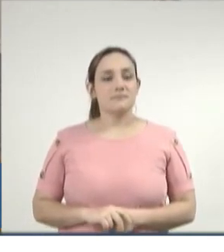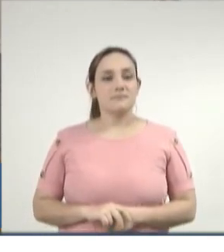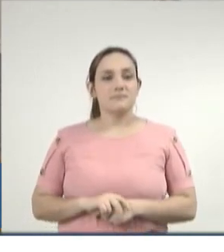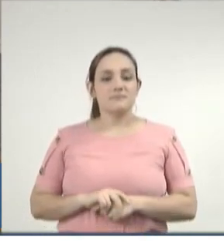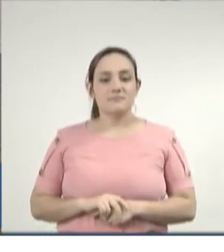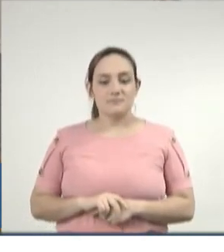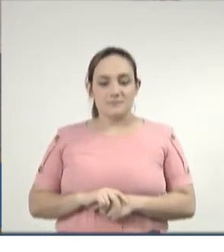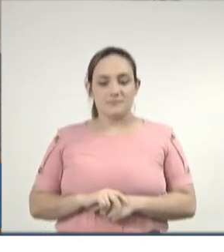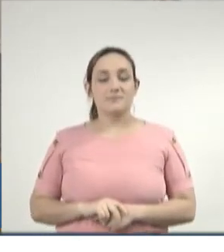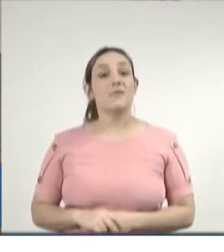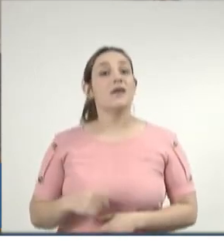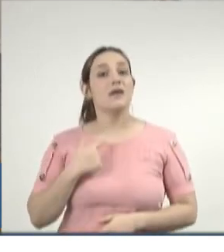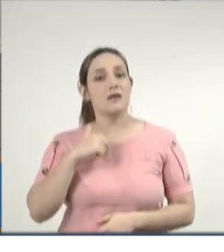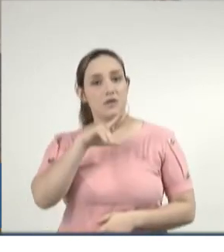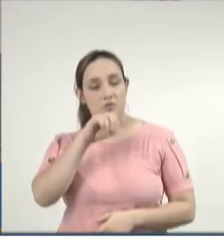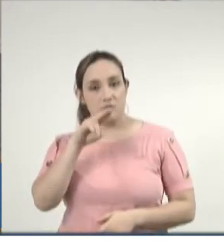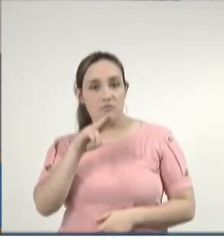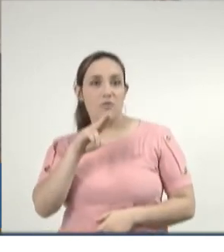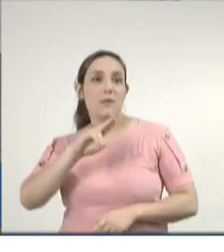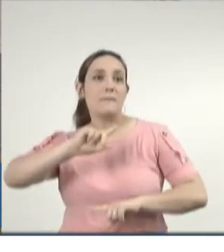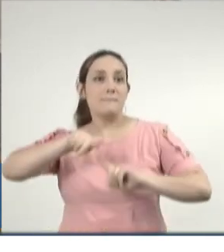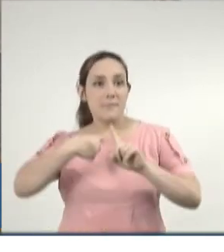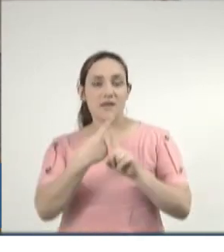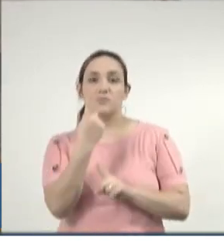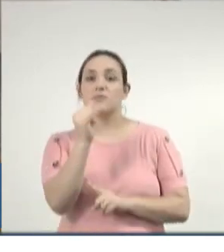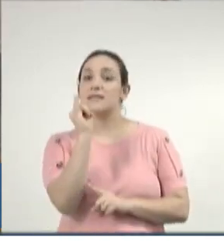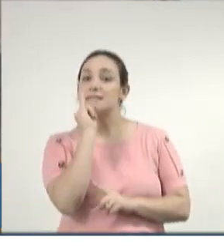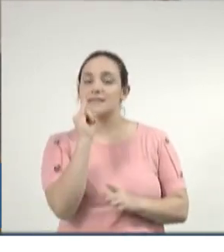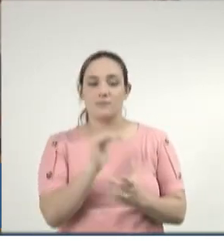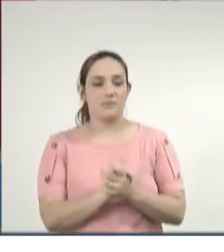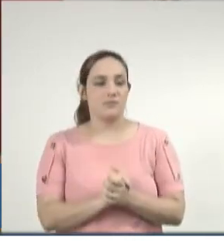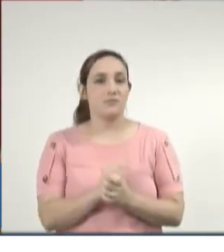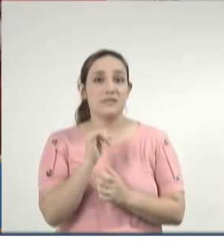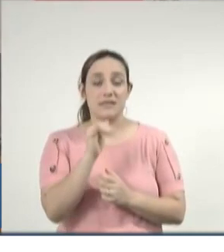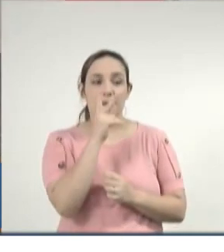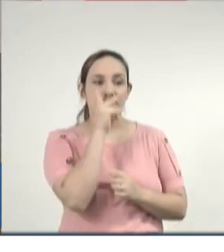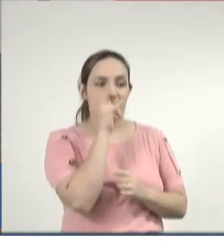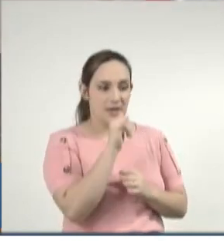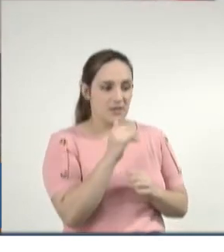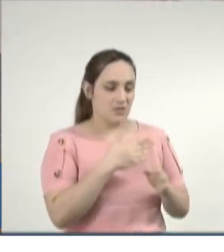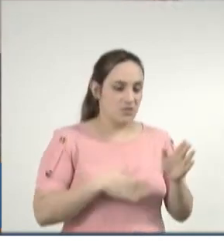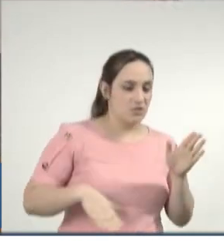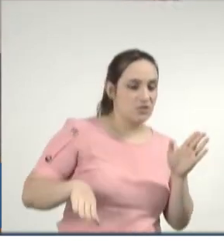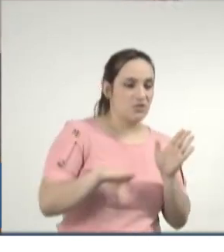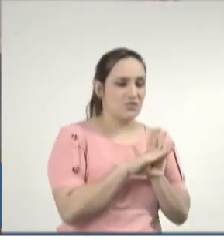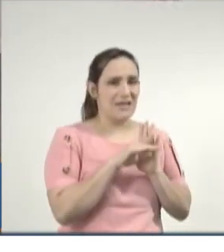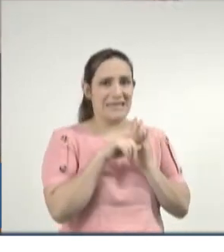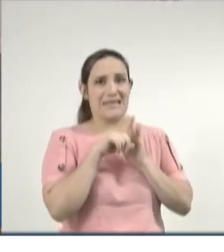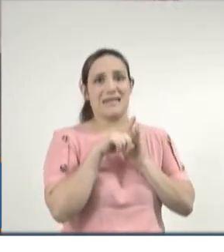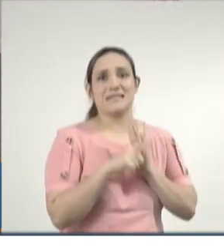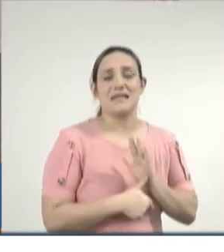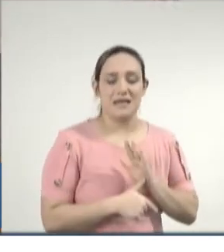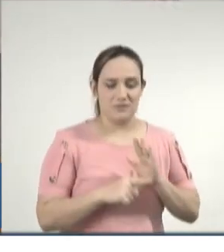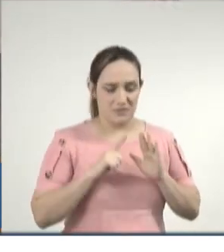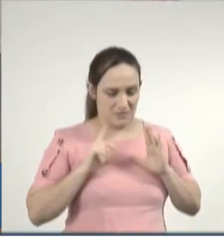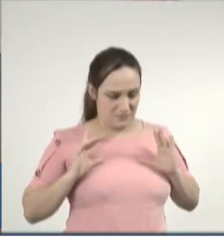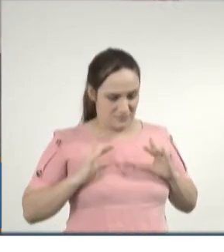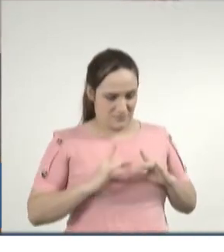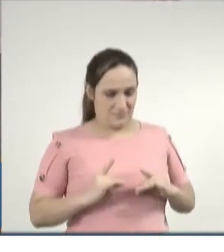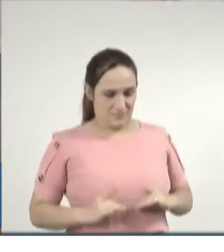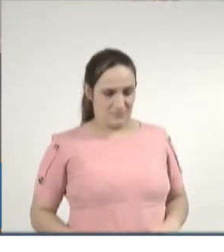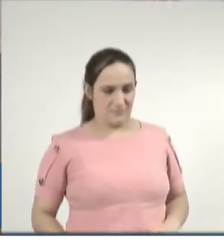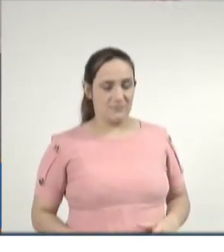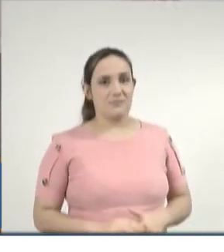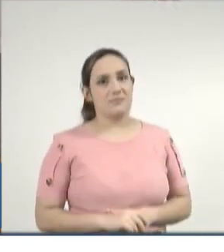Clarissa, vou dar mais um exemplo aqui. O pai chega atrasado de terno e gravata para buscar o filho na escola. Qual que é o